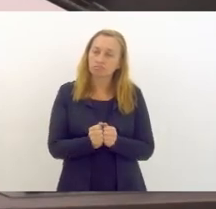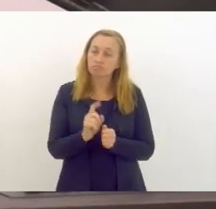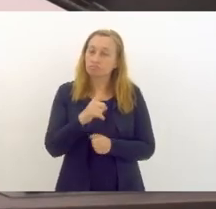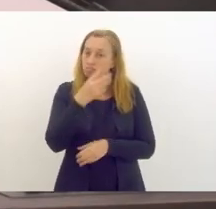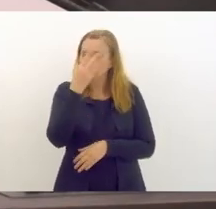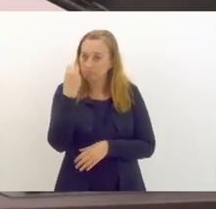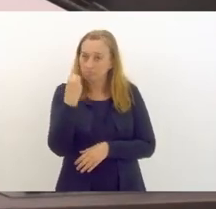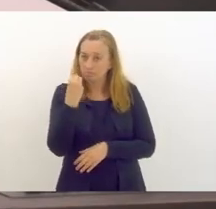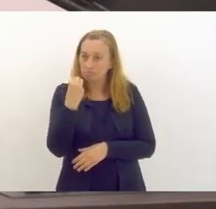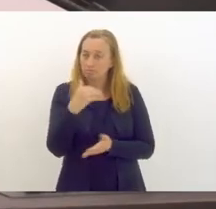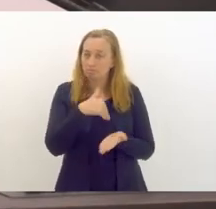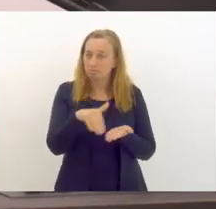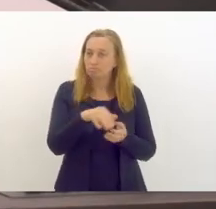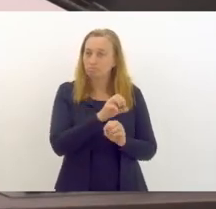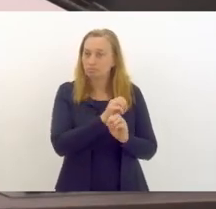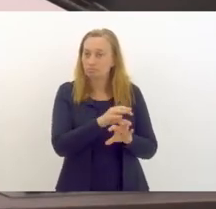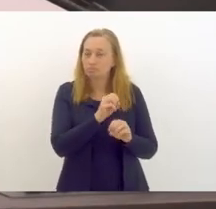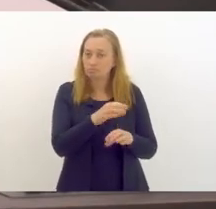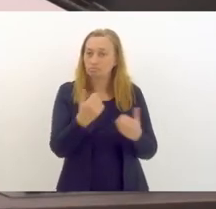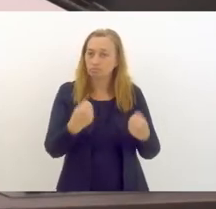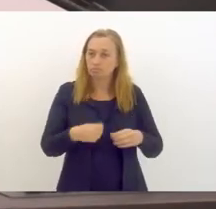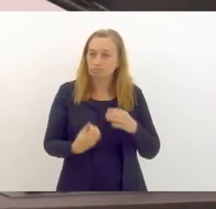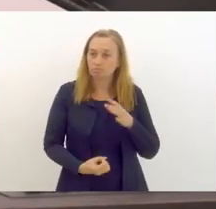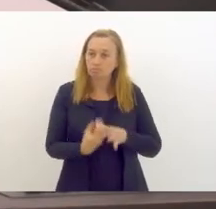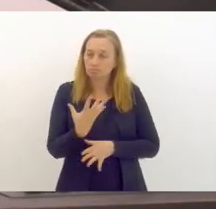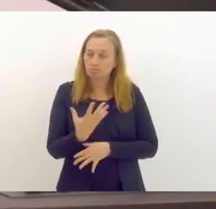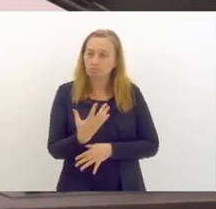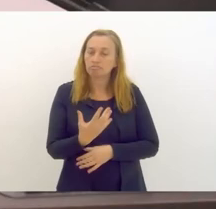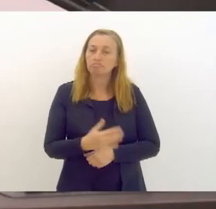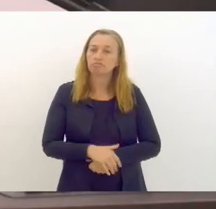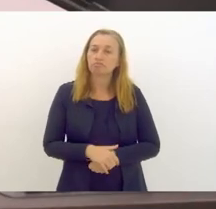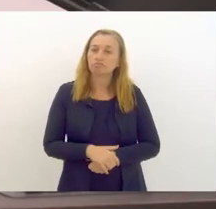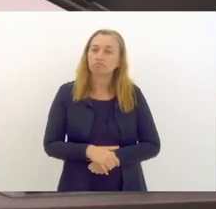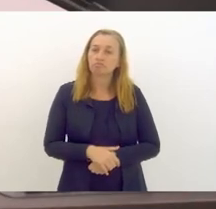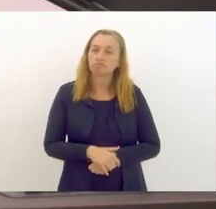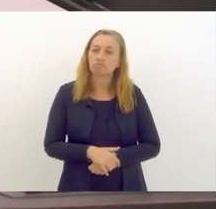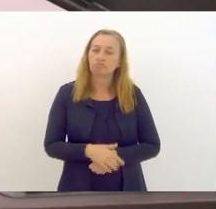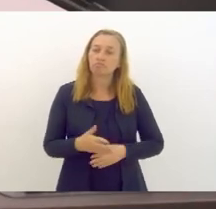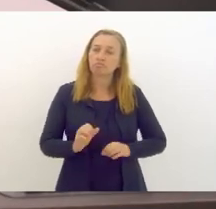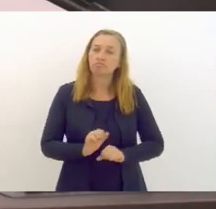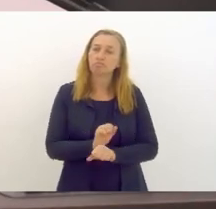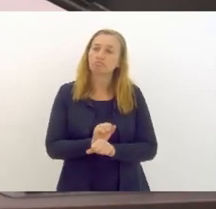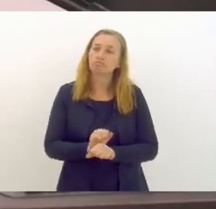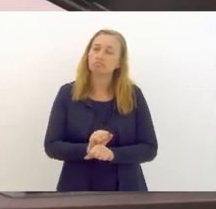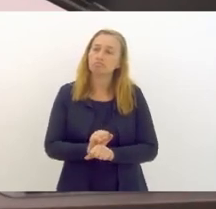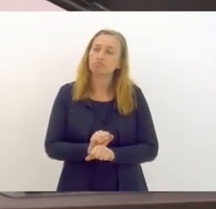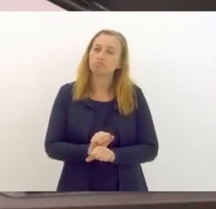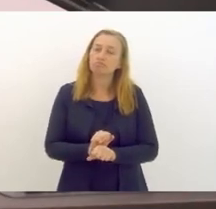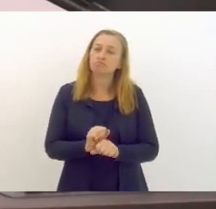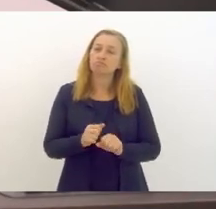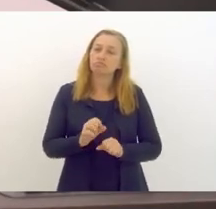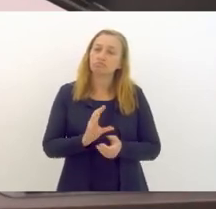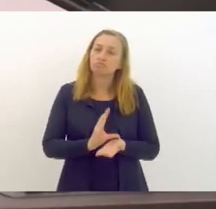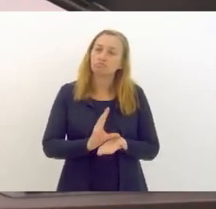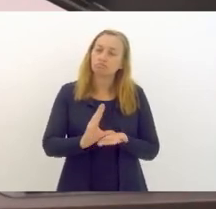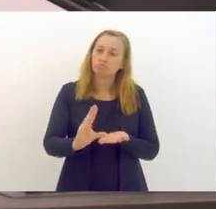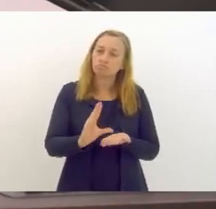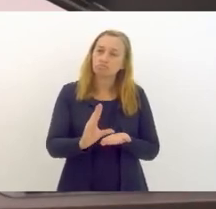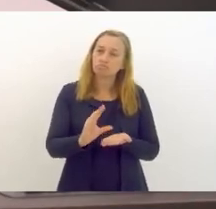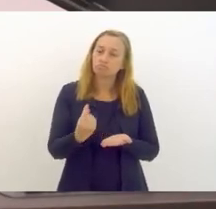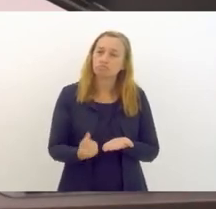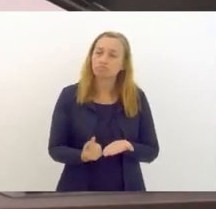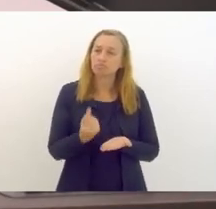esquecer, a SEDUC precisa criar uma condição de disponibilização de verba